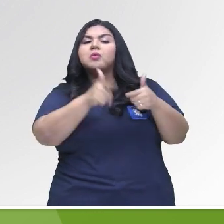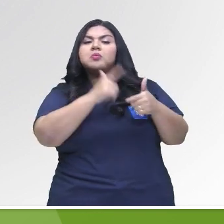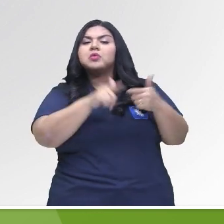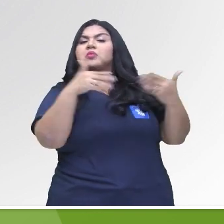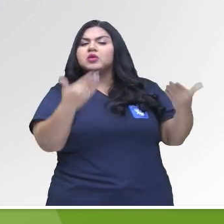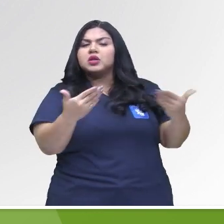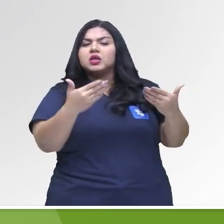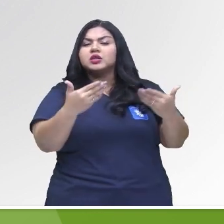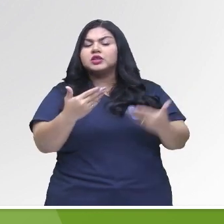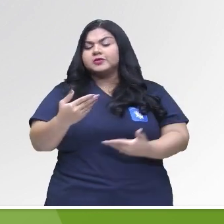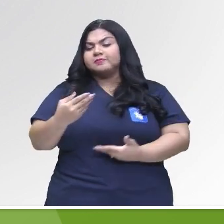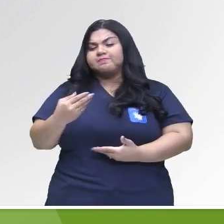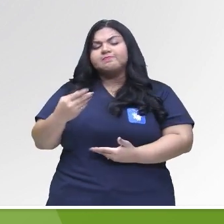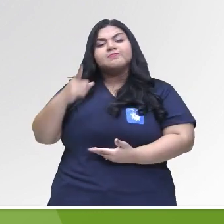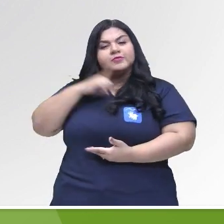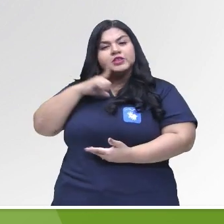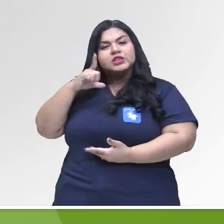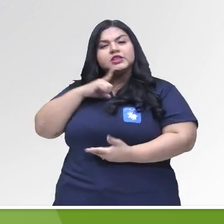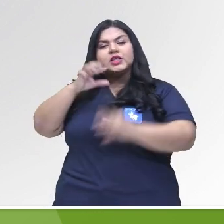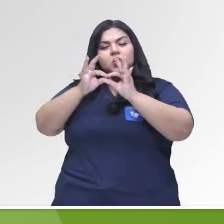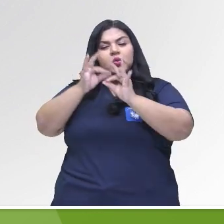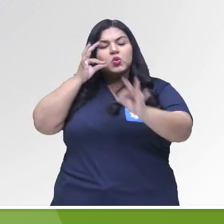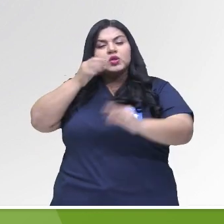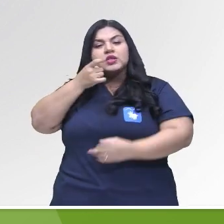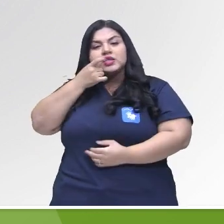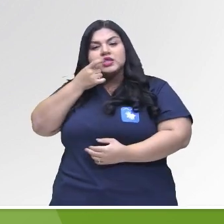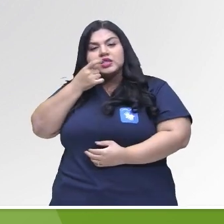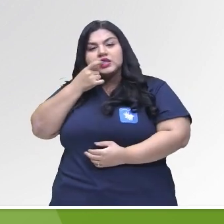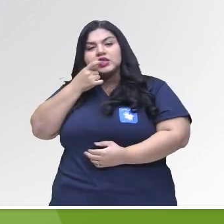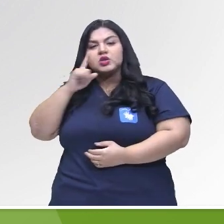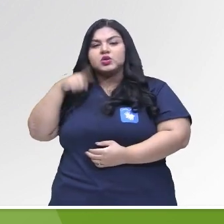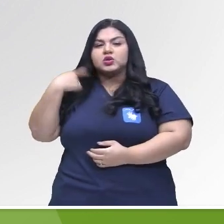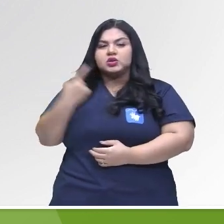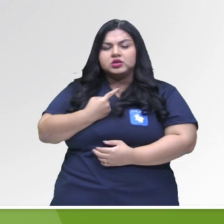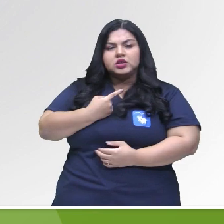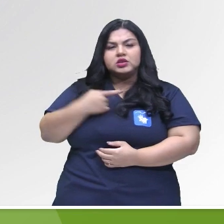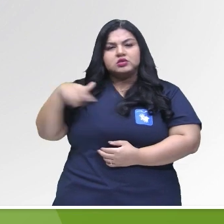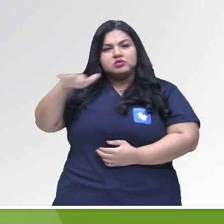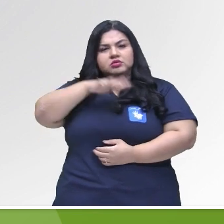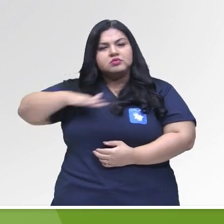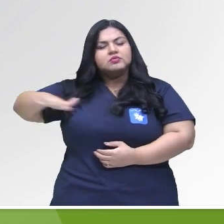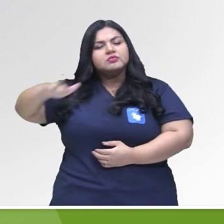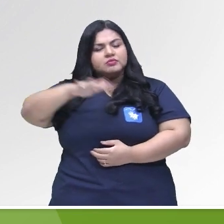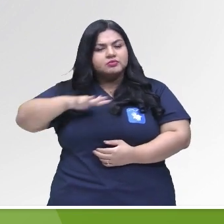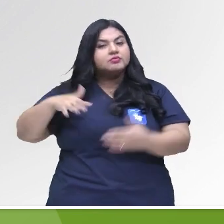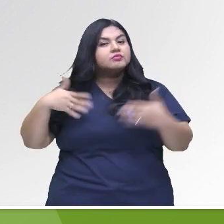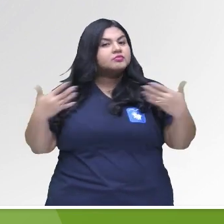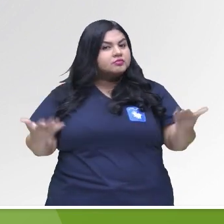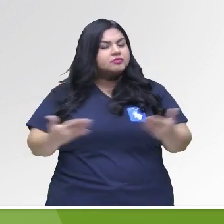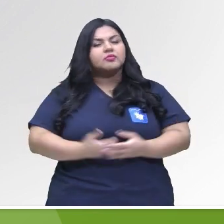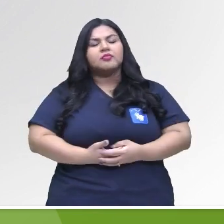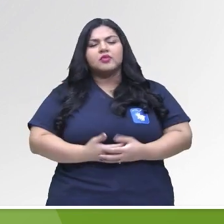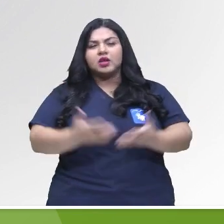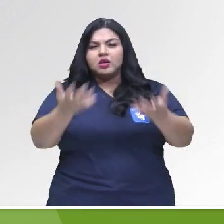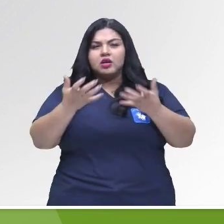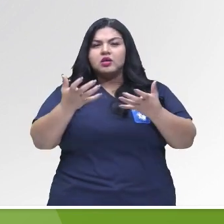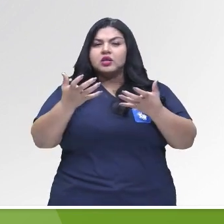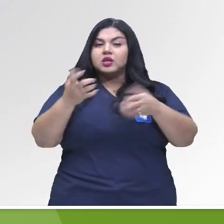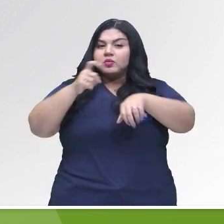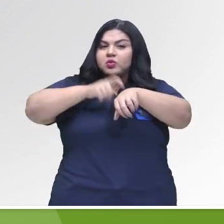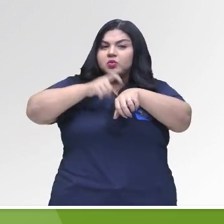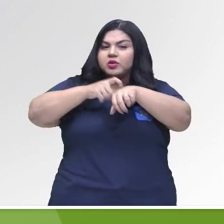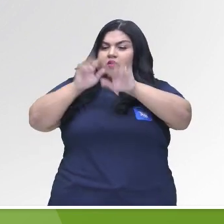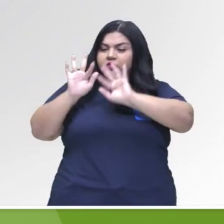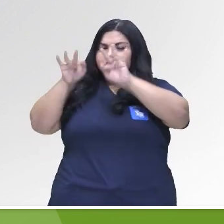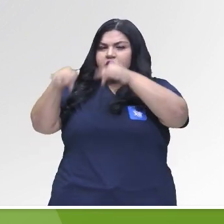A presença dos canudinhos de plástico em nosso ambiente, tá? Então, eu quero que no momento final